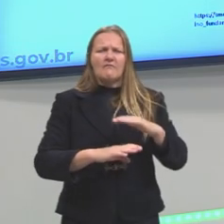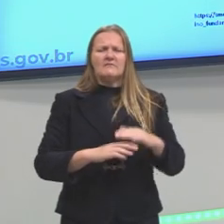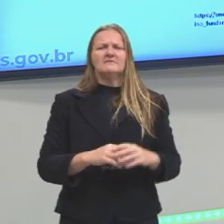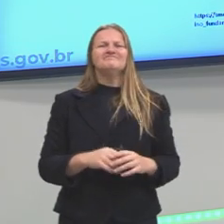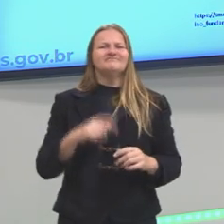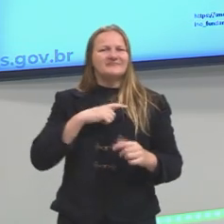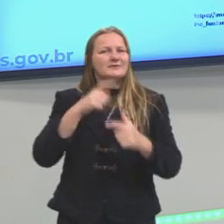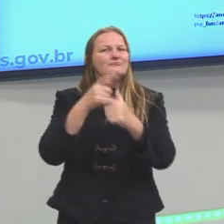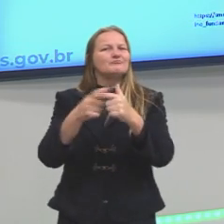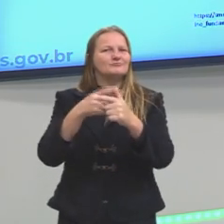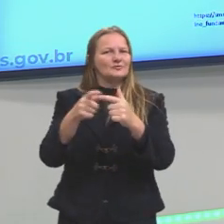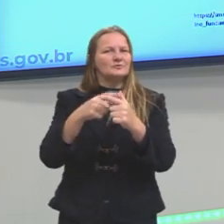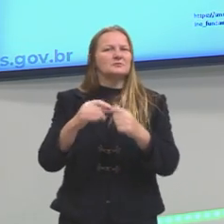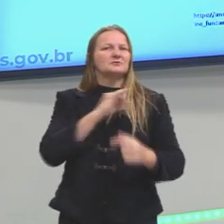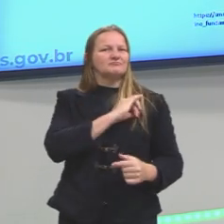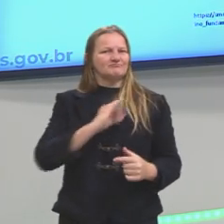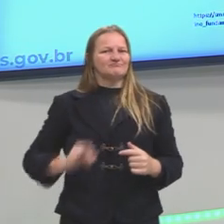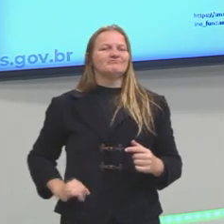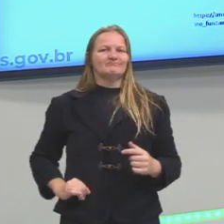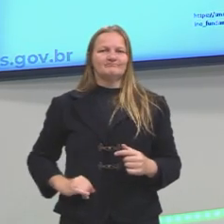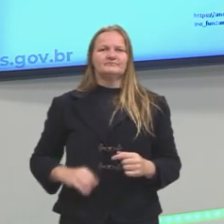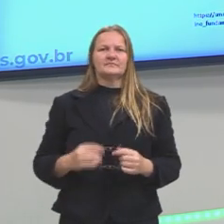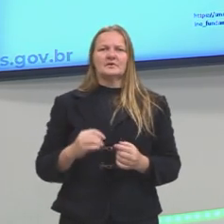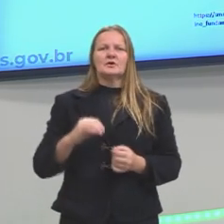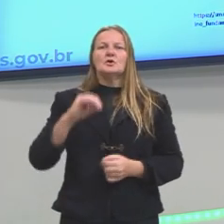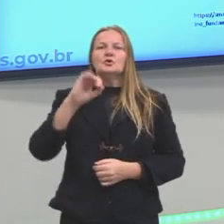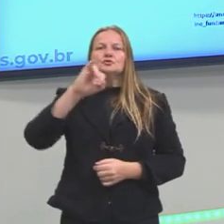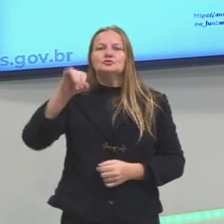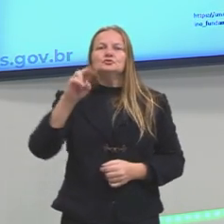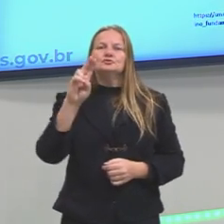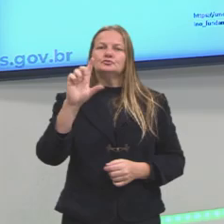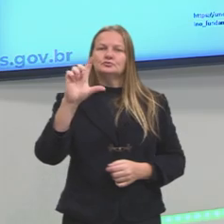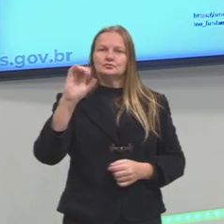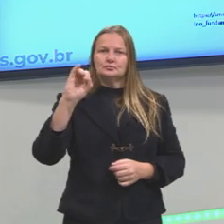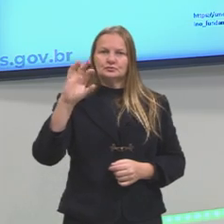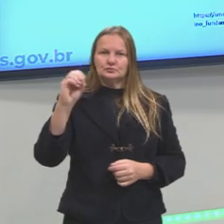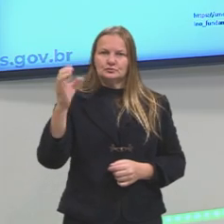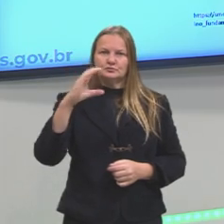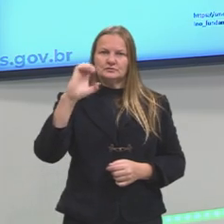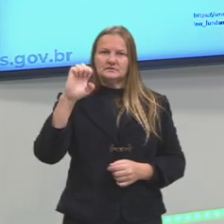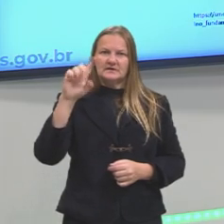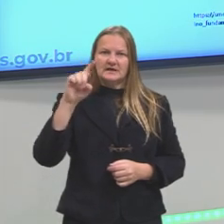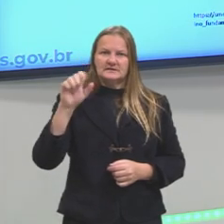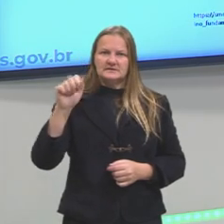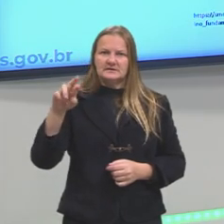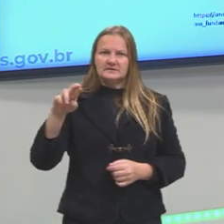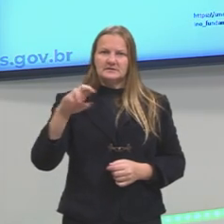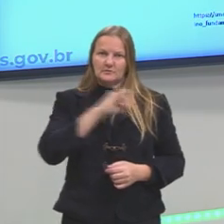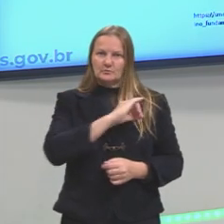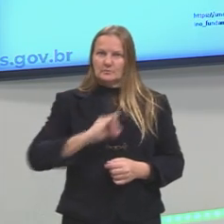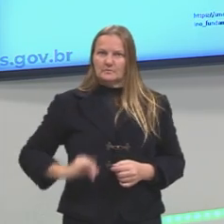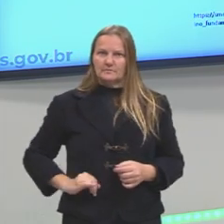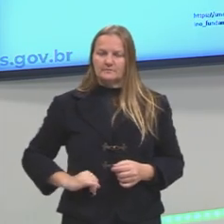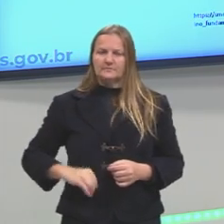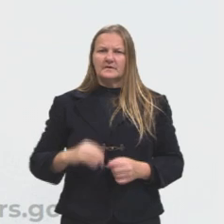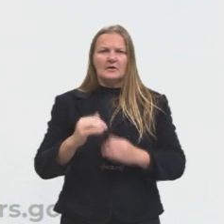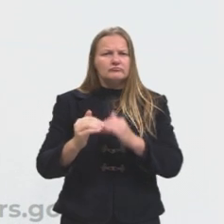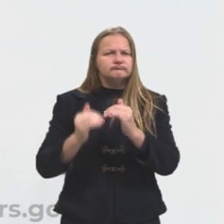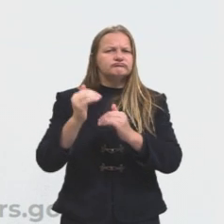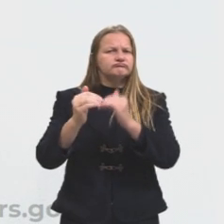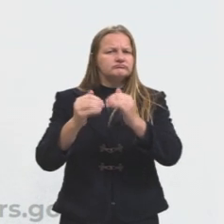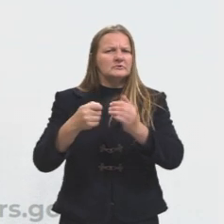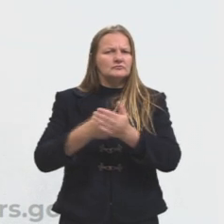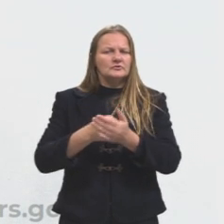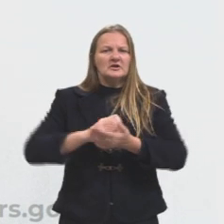a ter problemas dentro do Império Romano o Júlio César é o camarada que vai tentar consertar isso ele faz alguns avanços mas